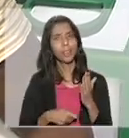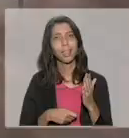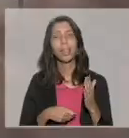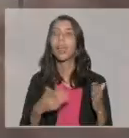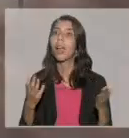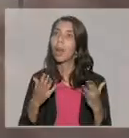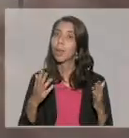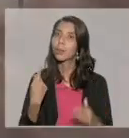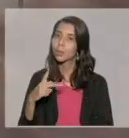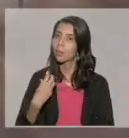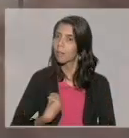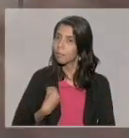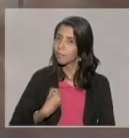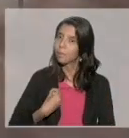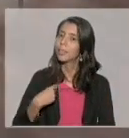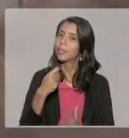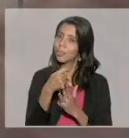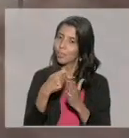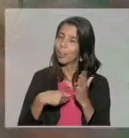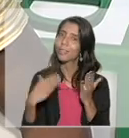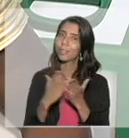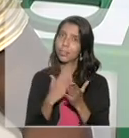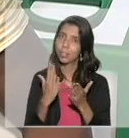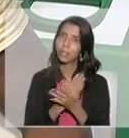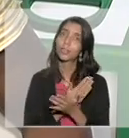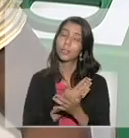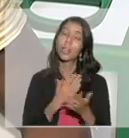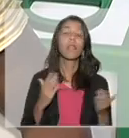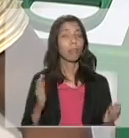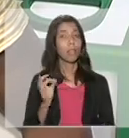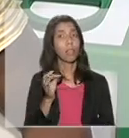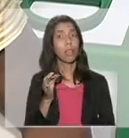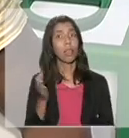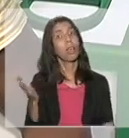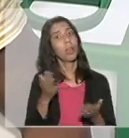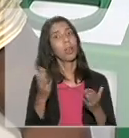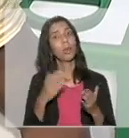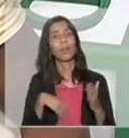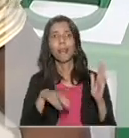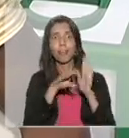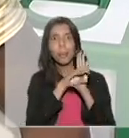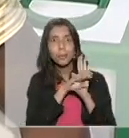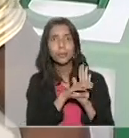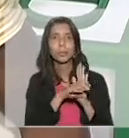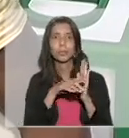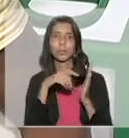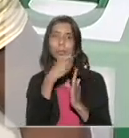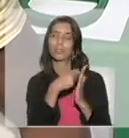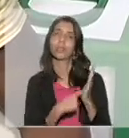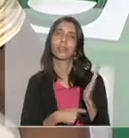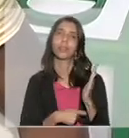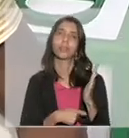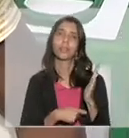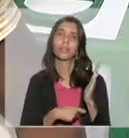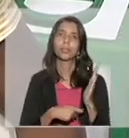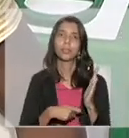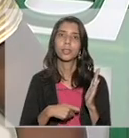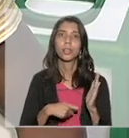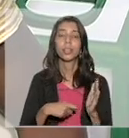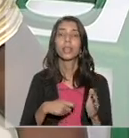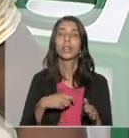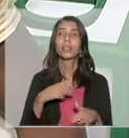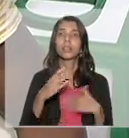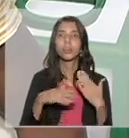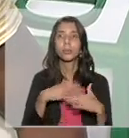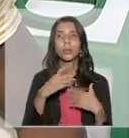Você está escrevendo um livro sobre a sua vida, não é? Sim. Aí o que acontece? Eu estou escrevendo assim, por capítulos. Certo. Isso é